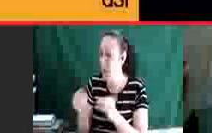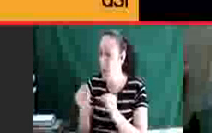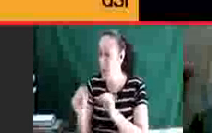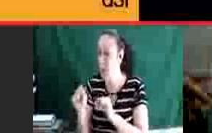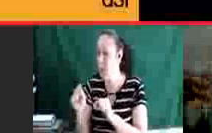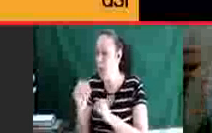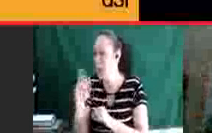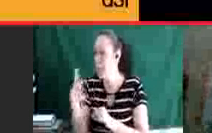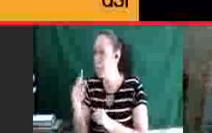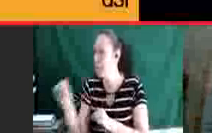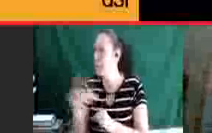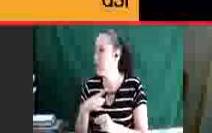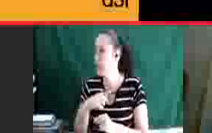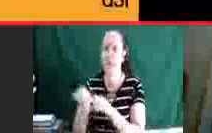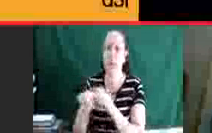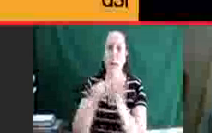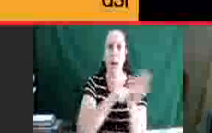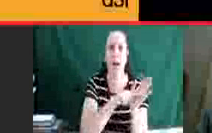.net, .et,